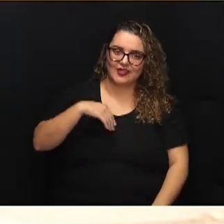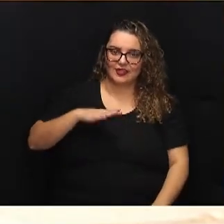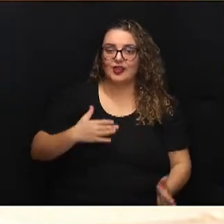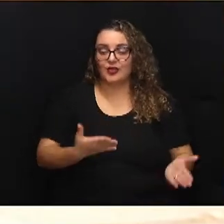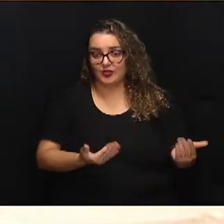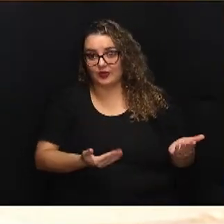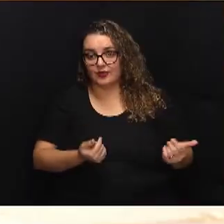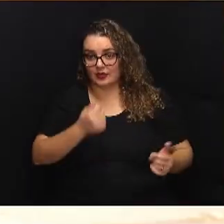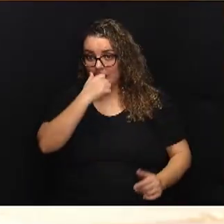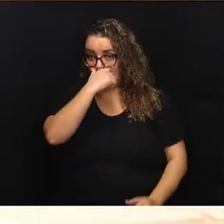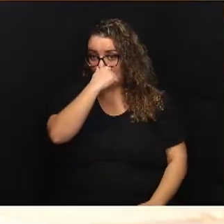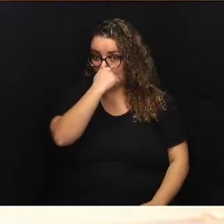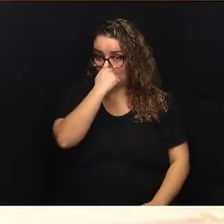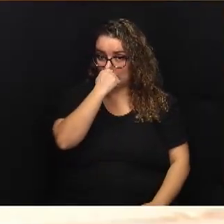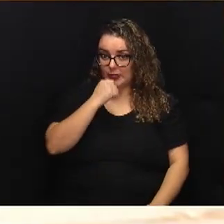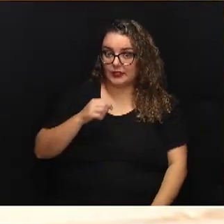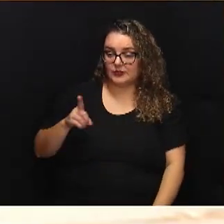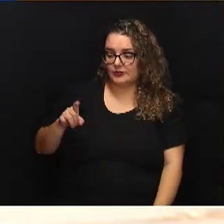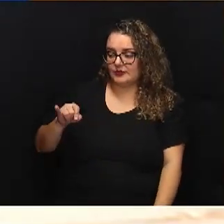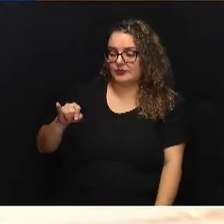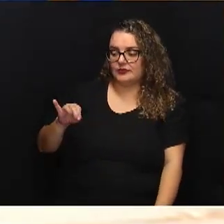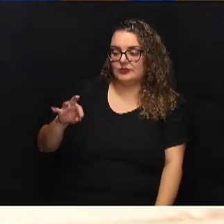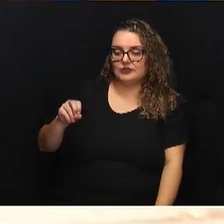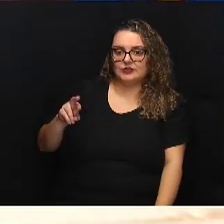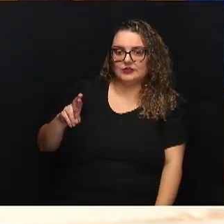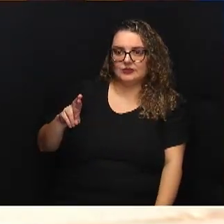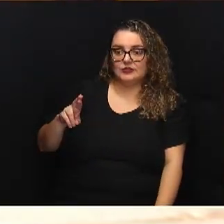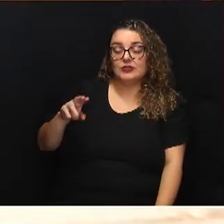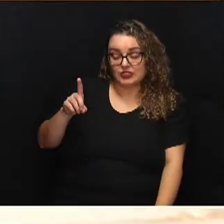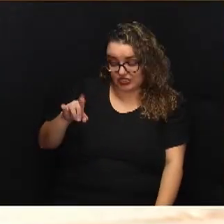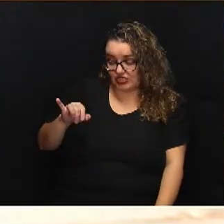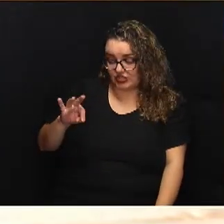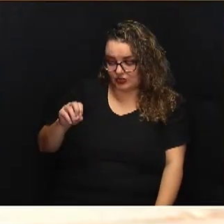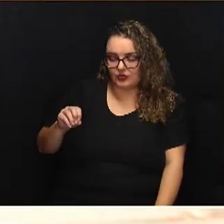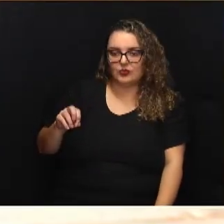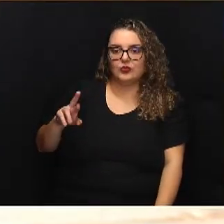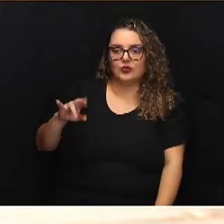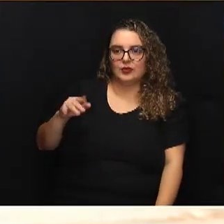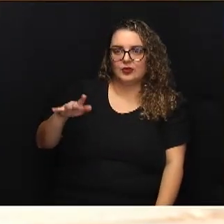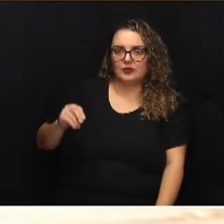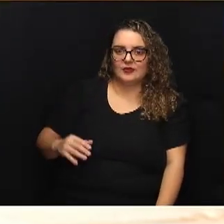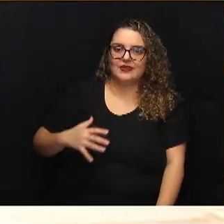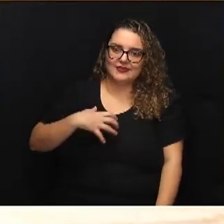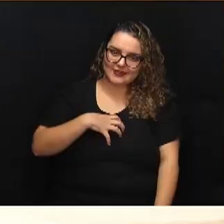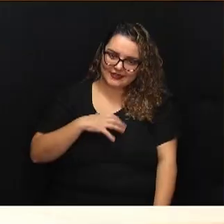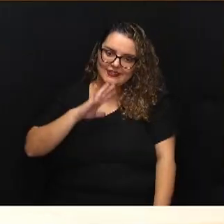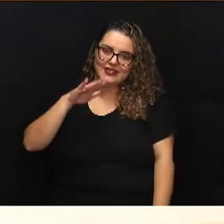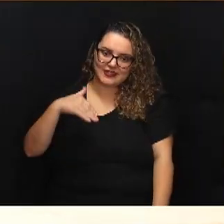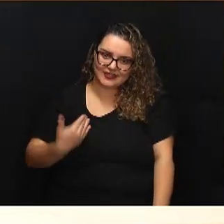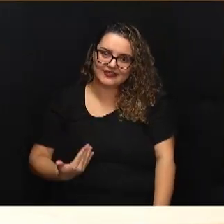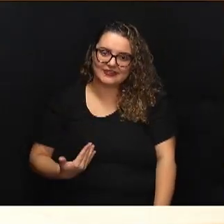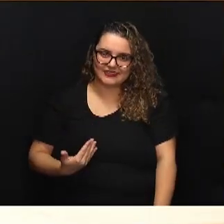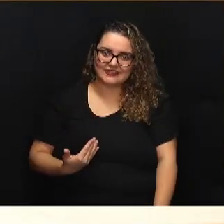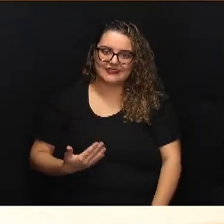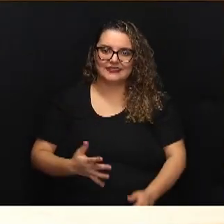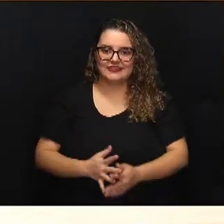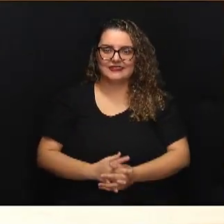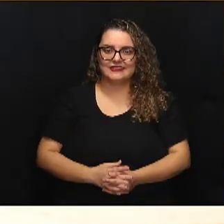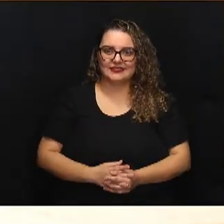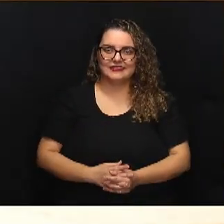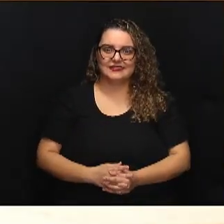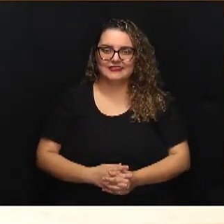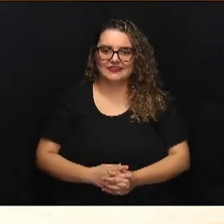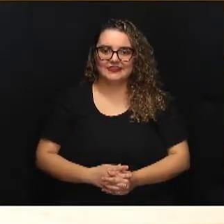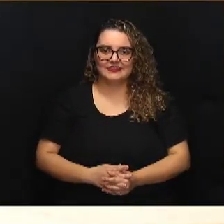nova do Dito Ribeiro. É uma honra, né? Eu ter dado essa